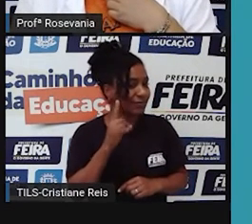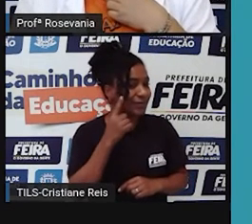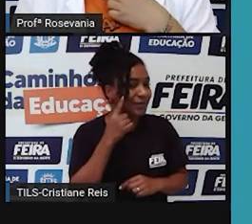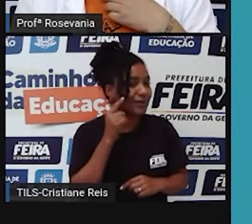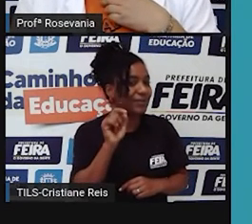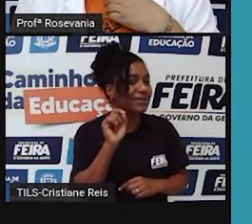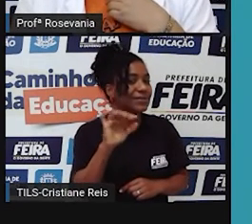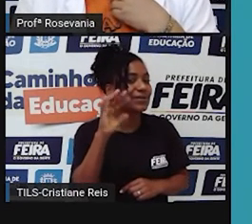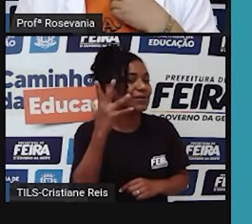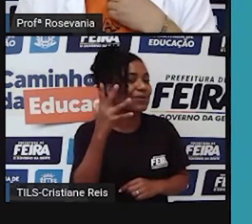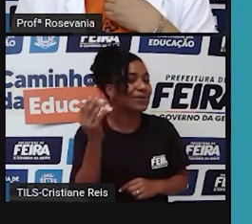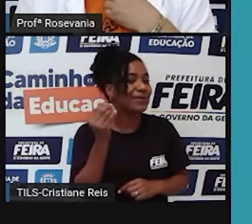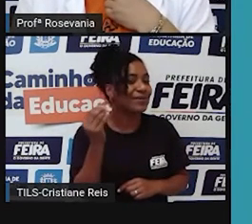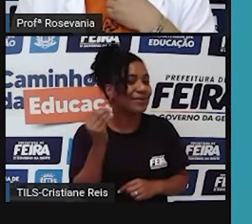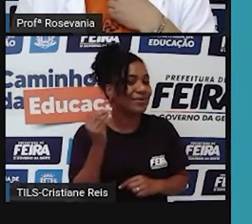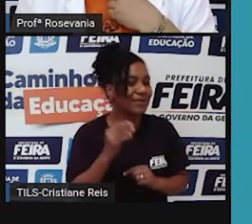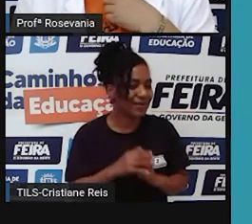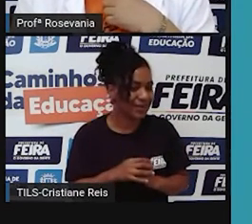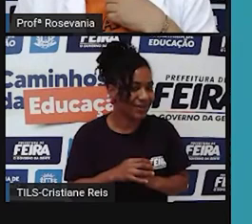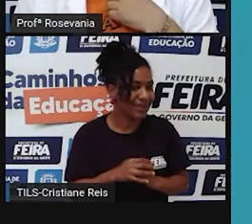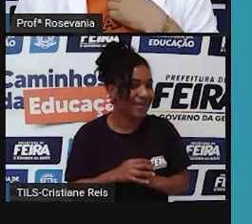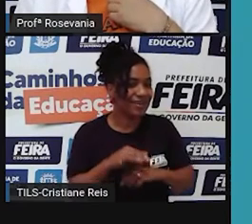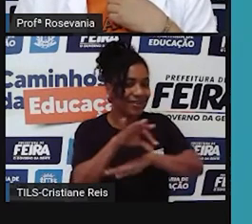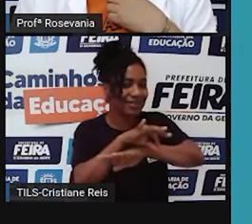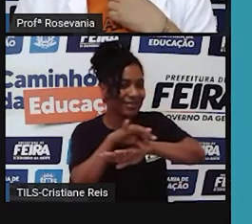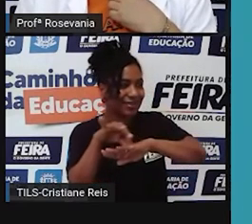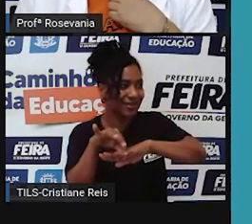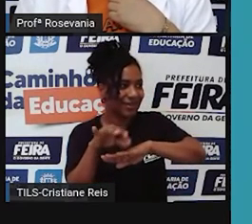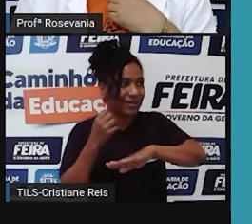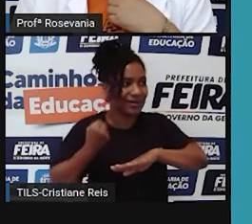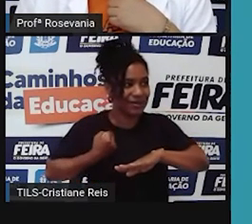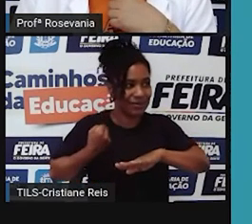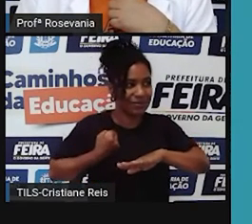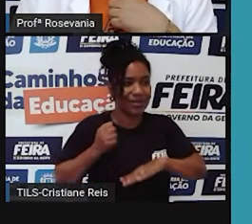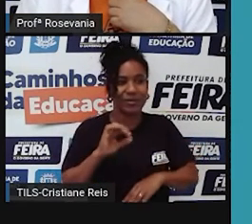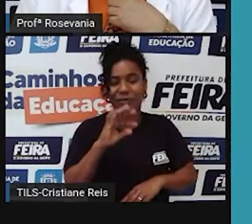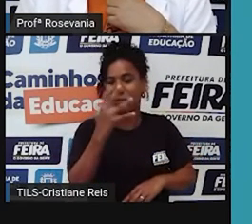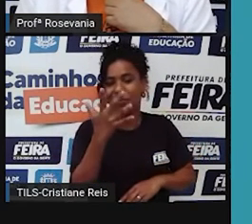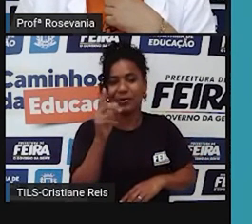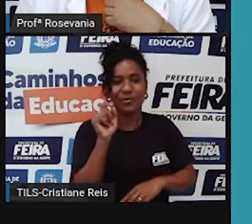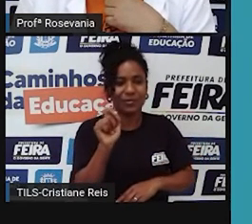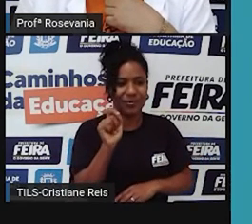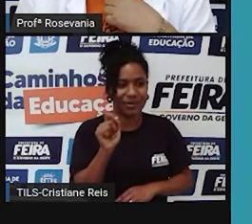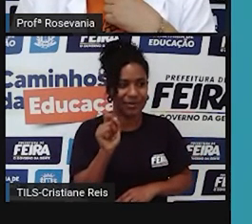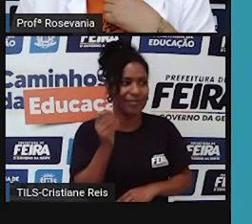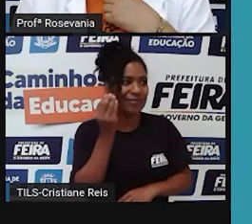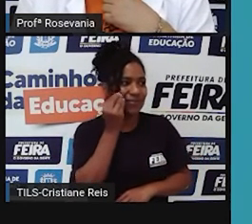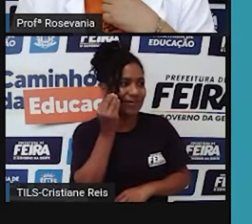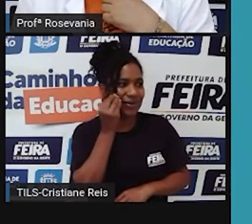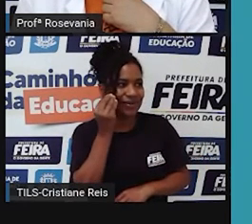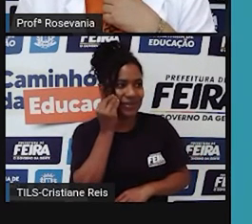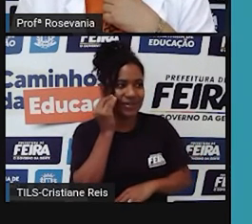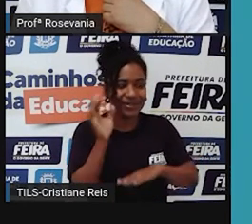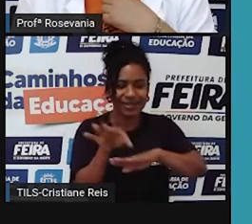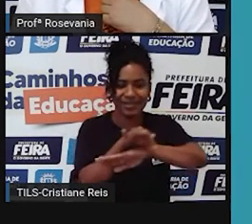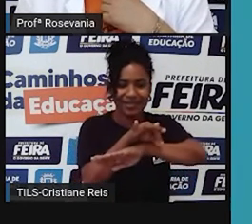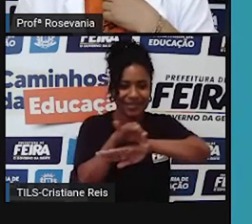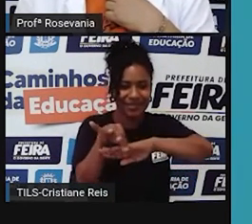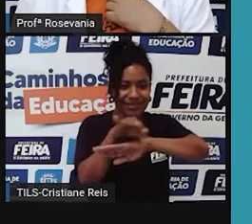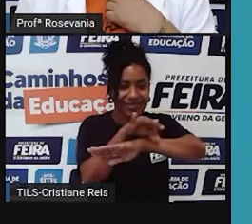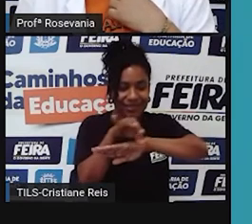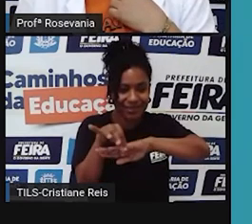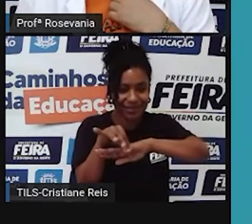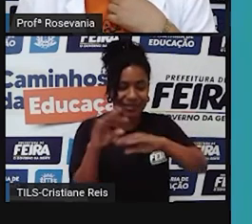o que que aconteceu com a escala? Essa escala aqui começou a mostrar uma grande quantidade